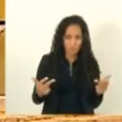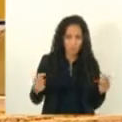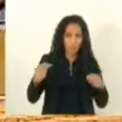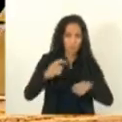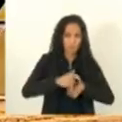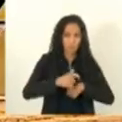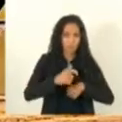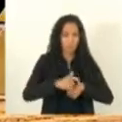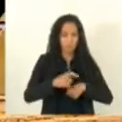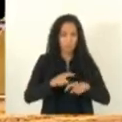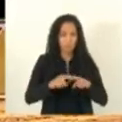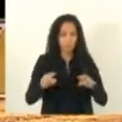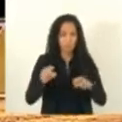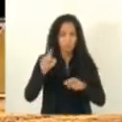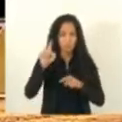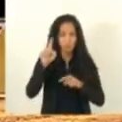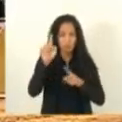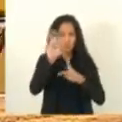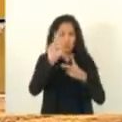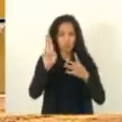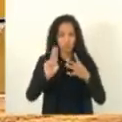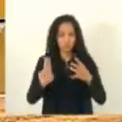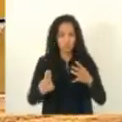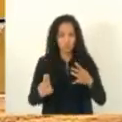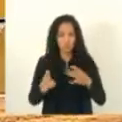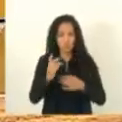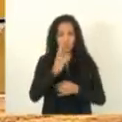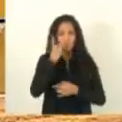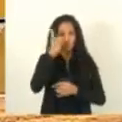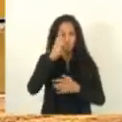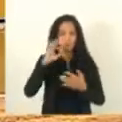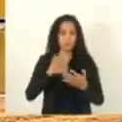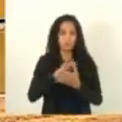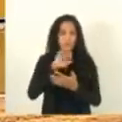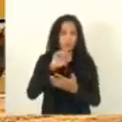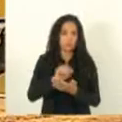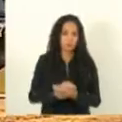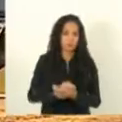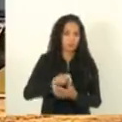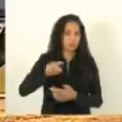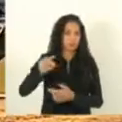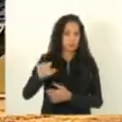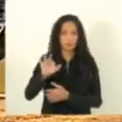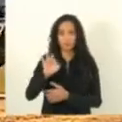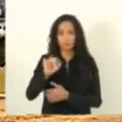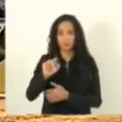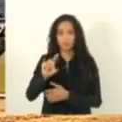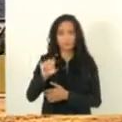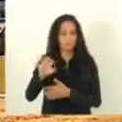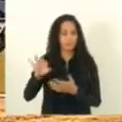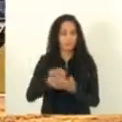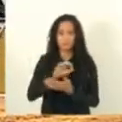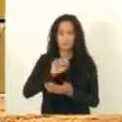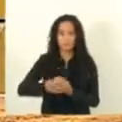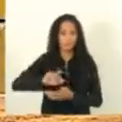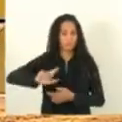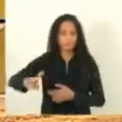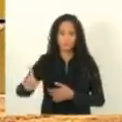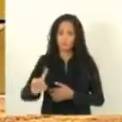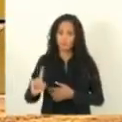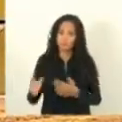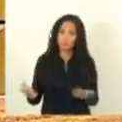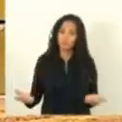desse momento. Está ali no painel quais eram os deputados inscritos, e o deputado Rafael não estava inscrito.